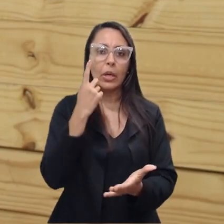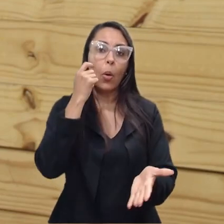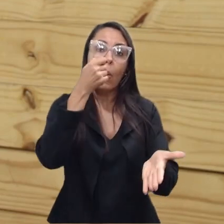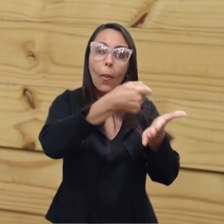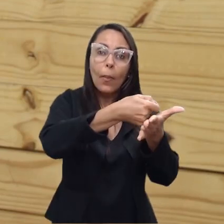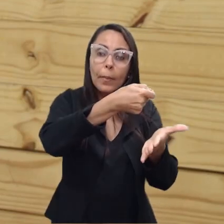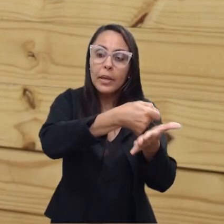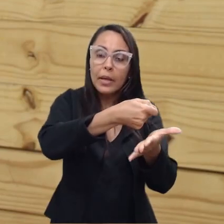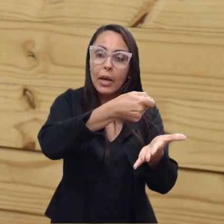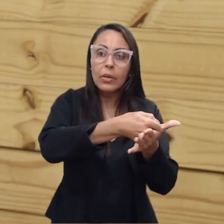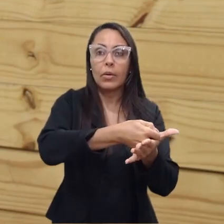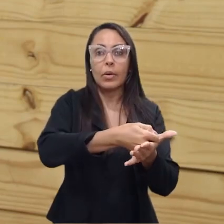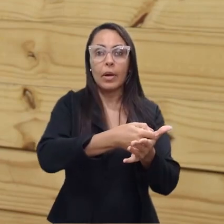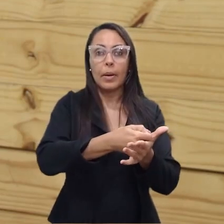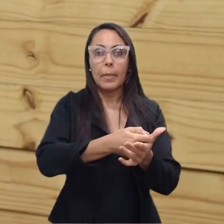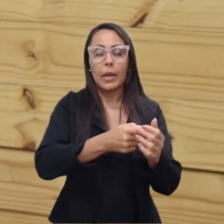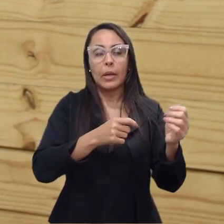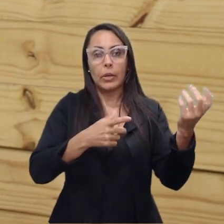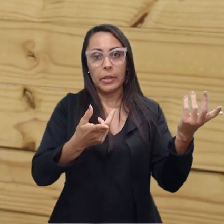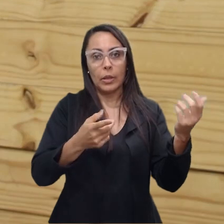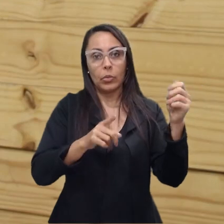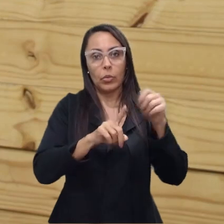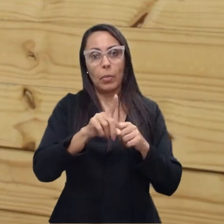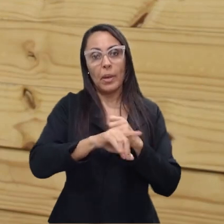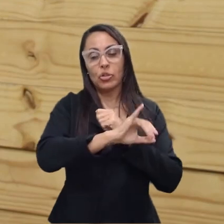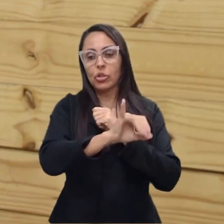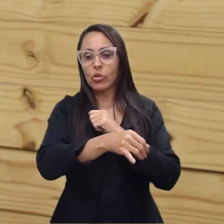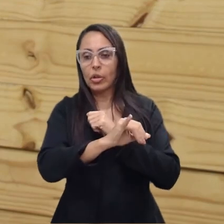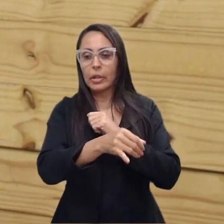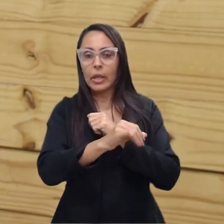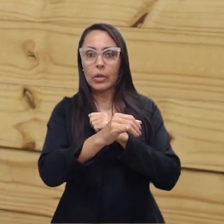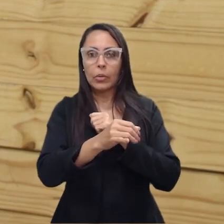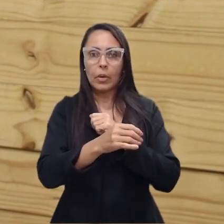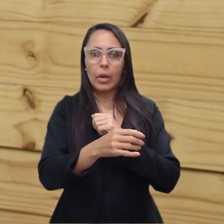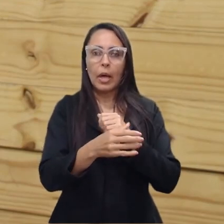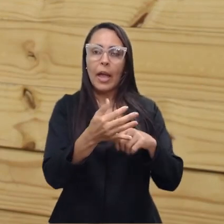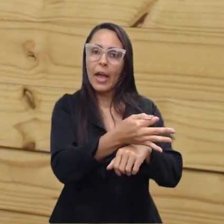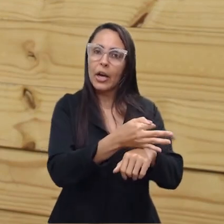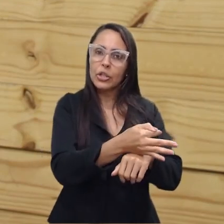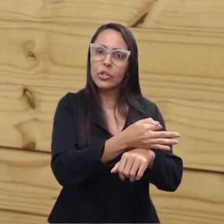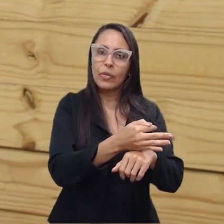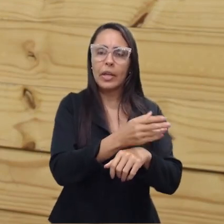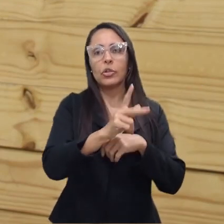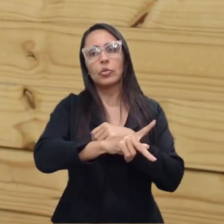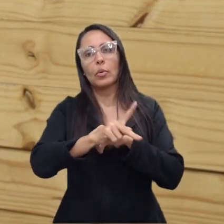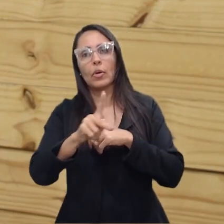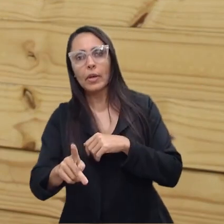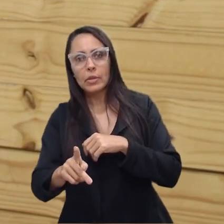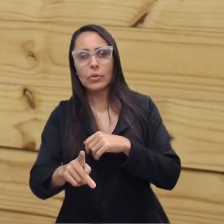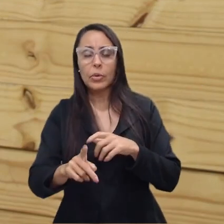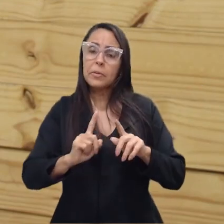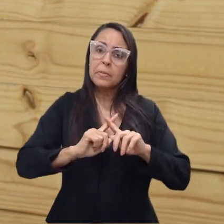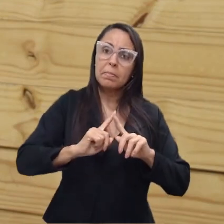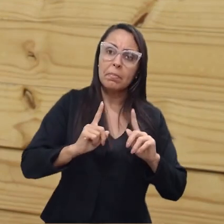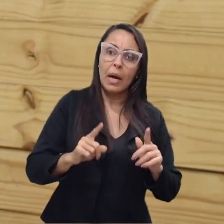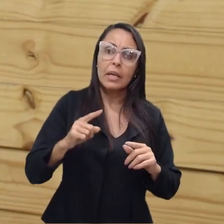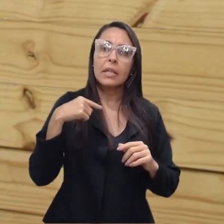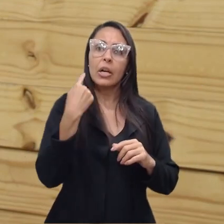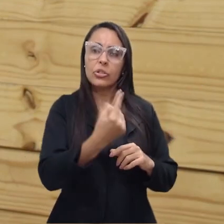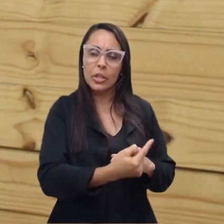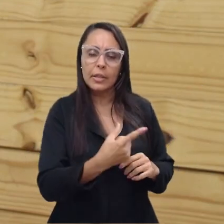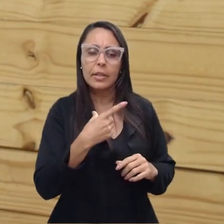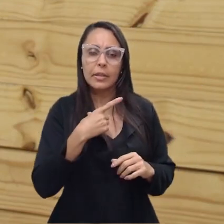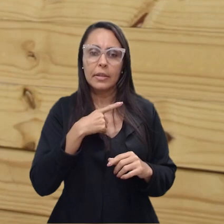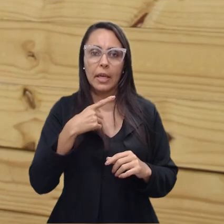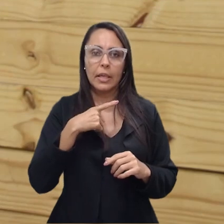acontecem obrigatoriamente no mês de janeiro. Então, o período de férias dos professores é todo o mês de janeiro. Porém, a